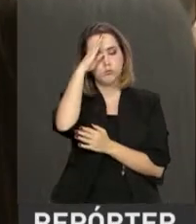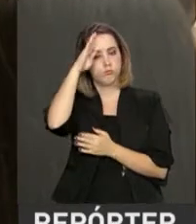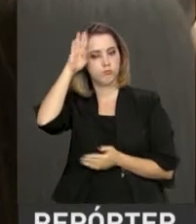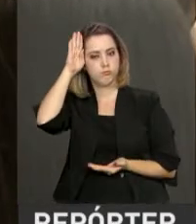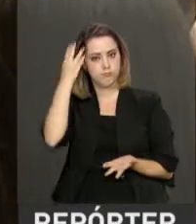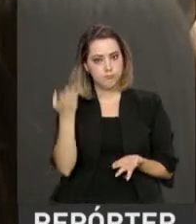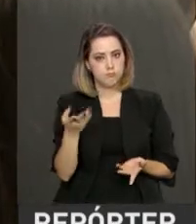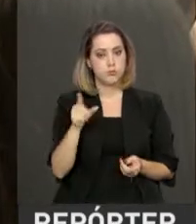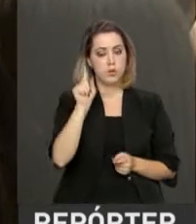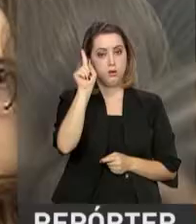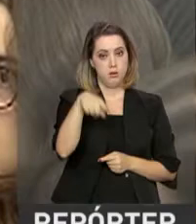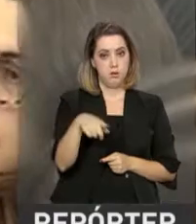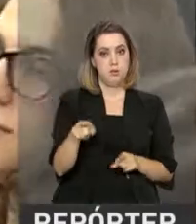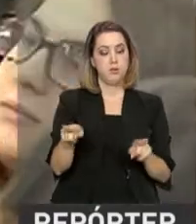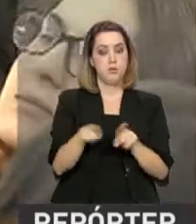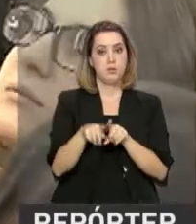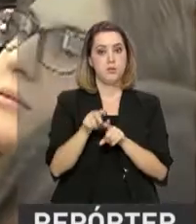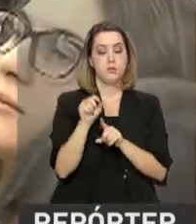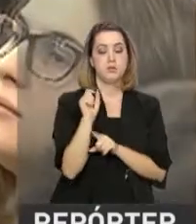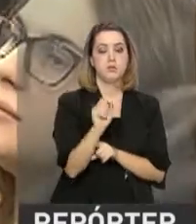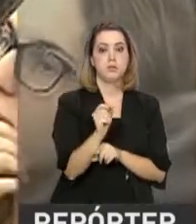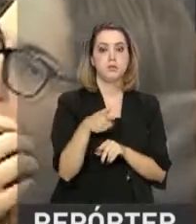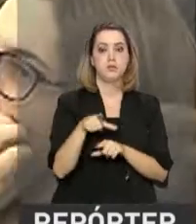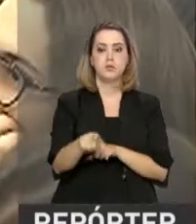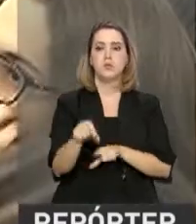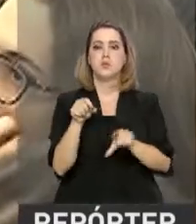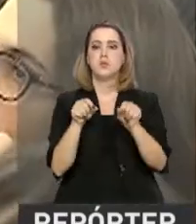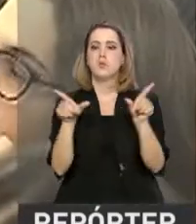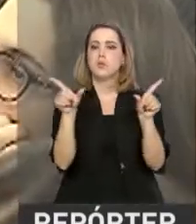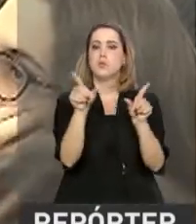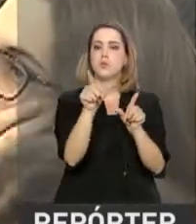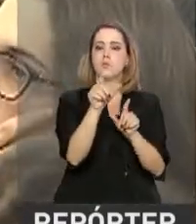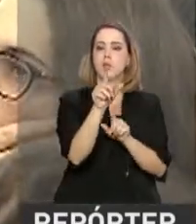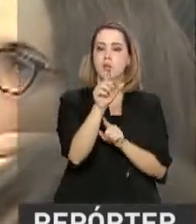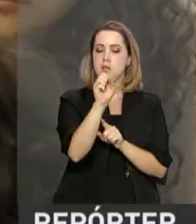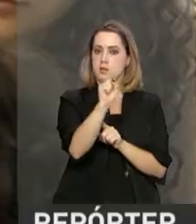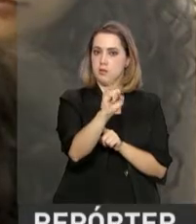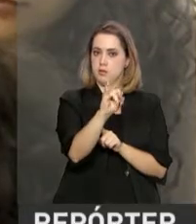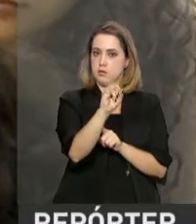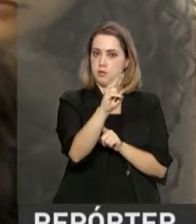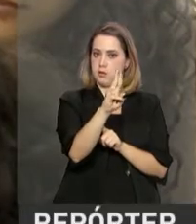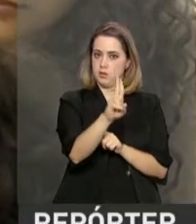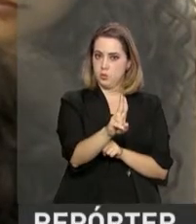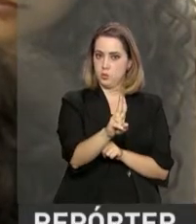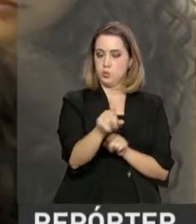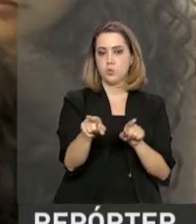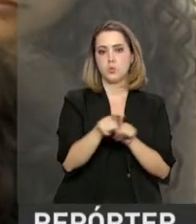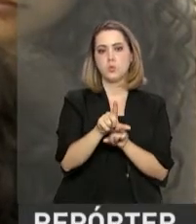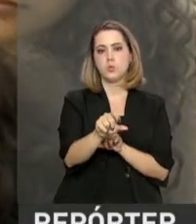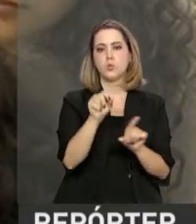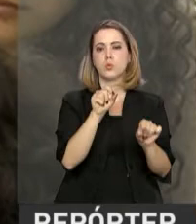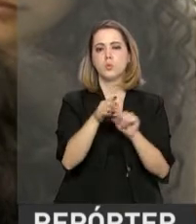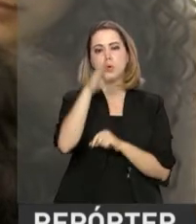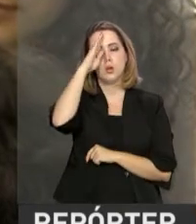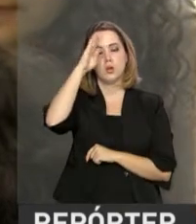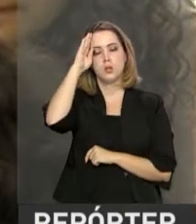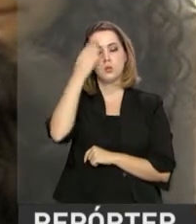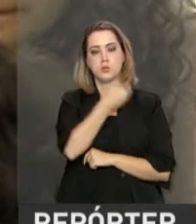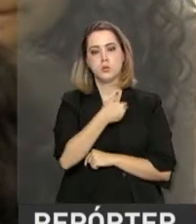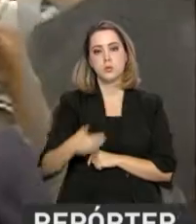superior seja por meio do sistema de seleção unificada sisu que seleciona estudantes para instituições públicas